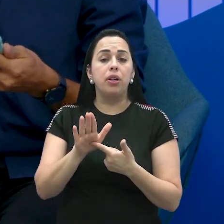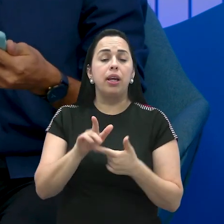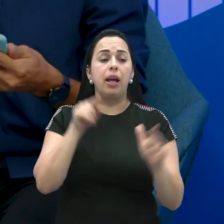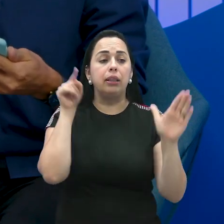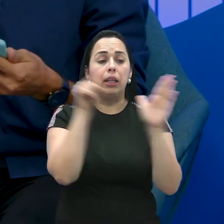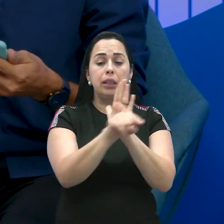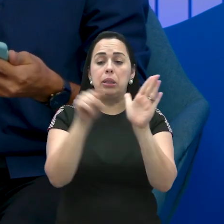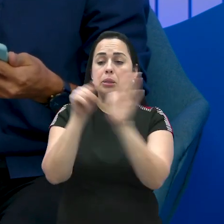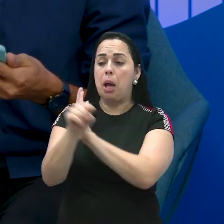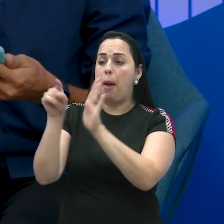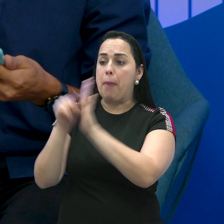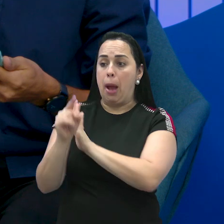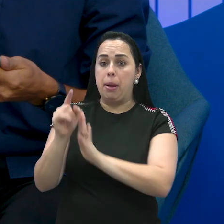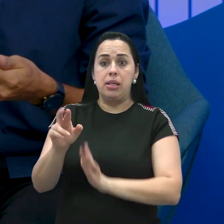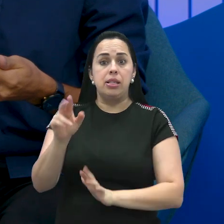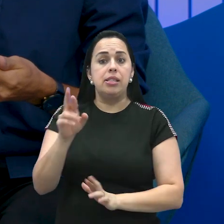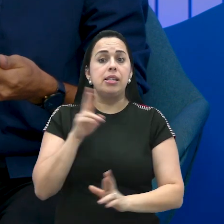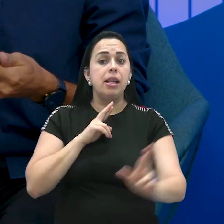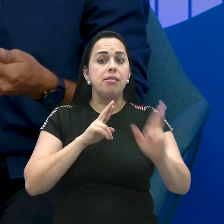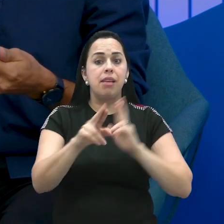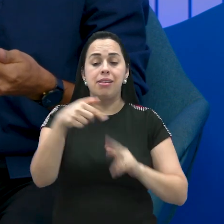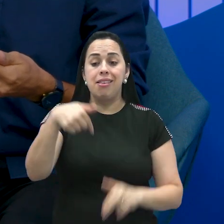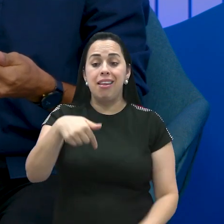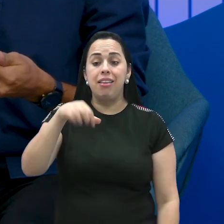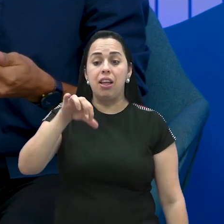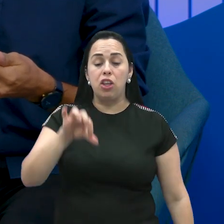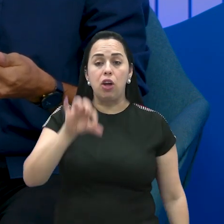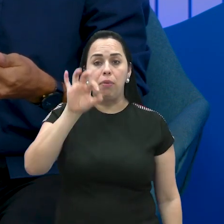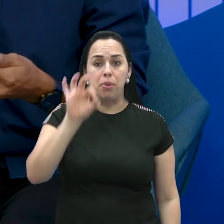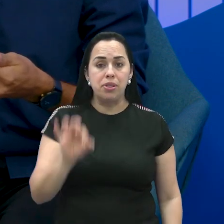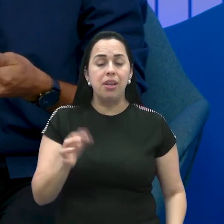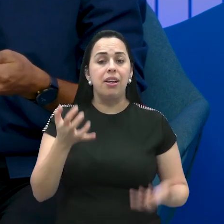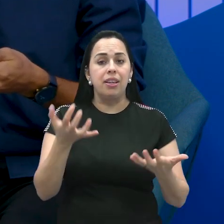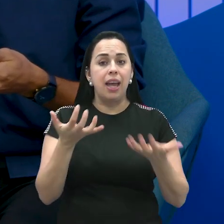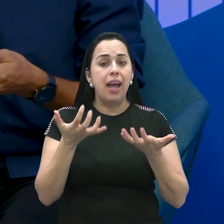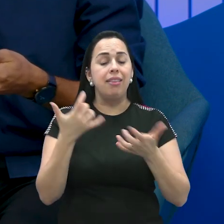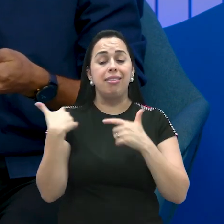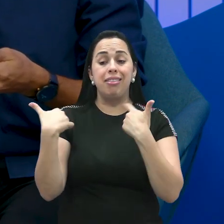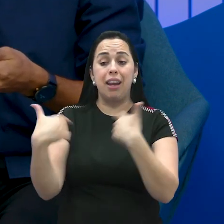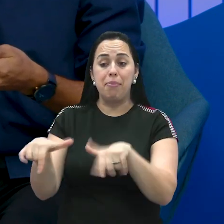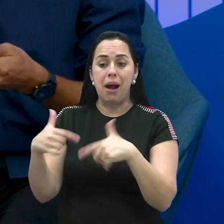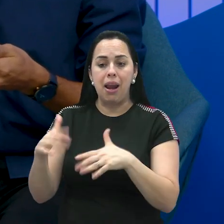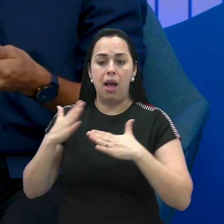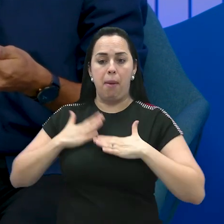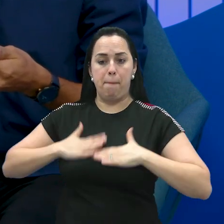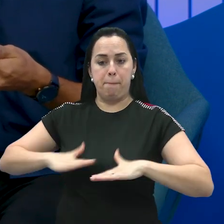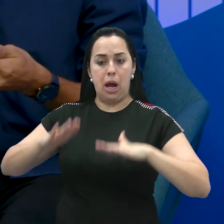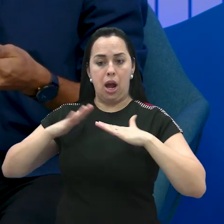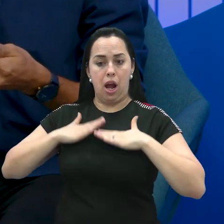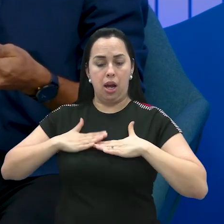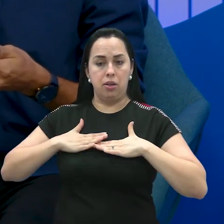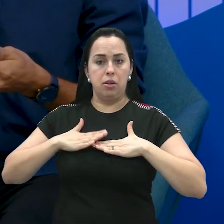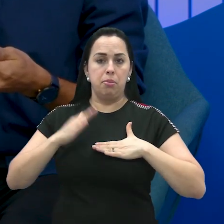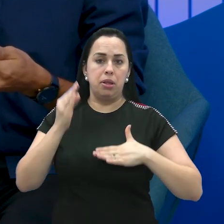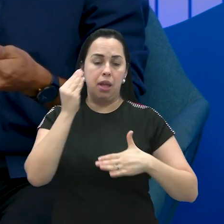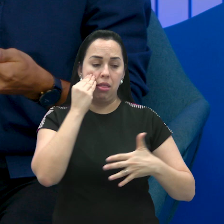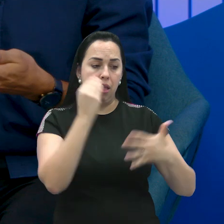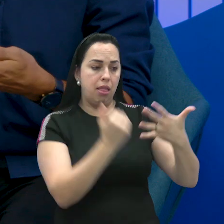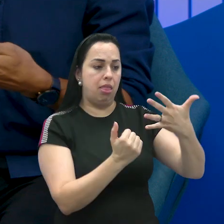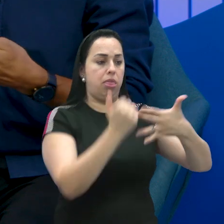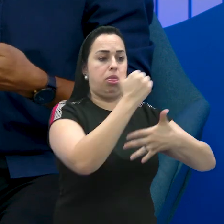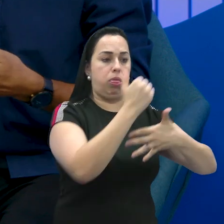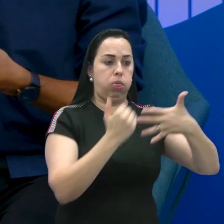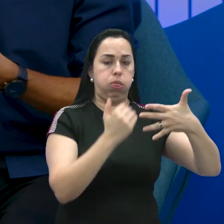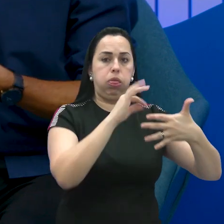dos entrevistados, 79%, prioriza o seu bem-estar no trabalho em relação a uma promoção ou